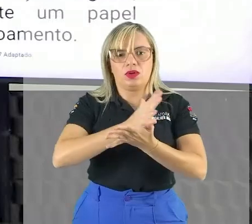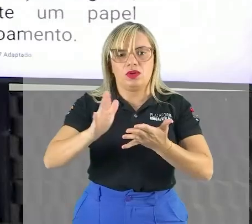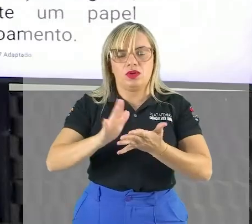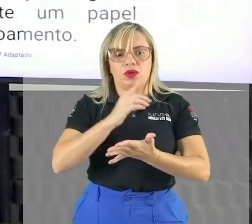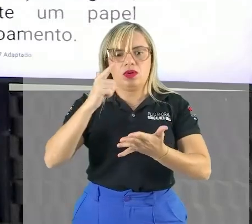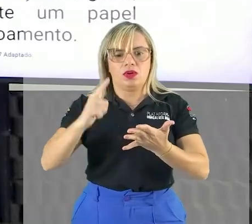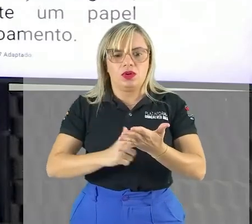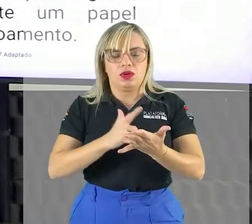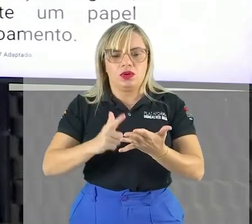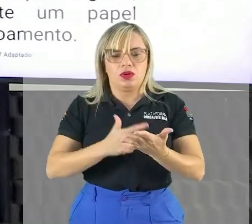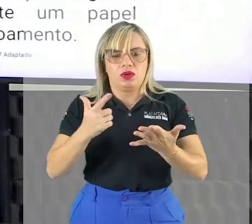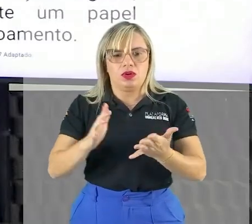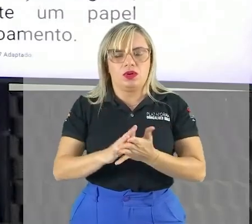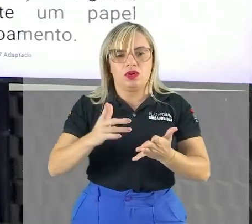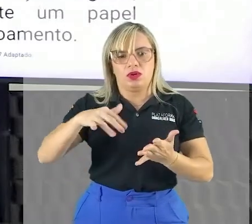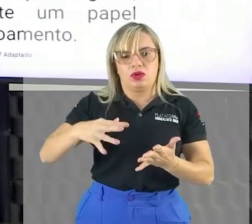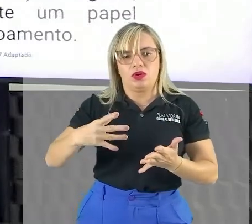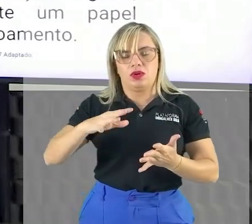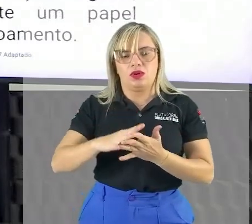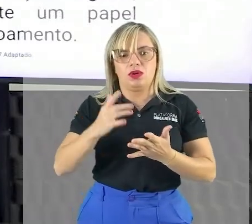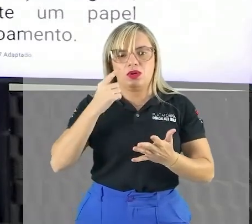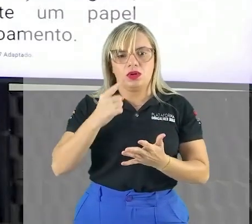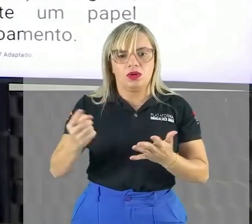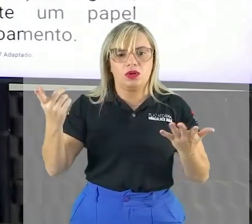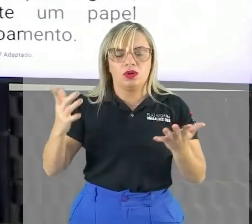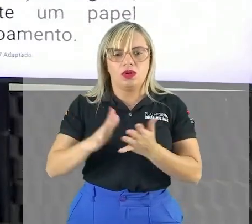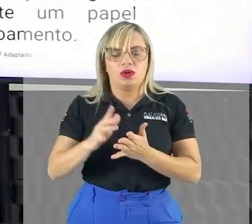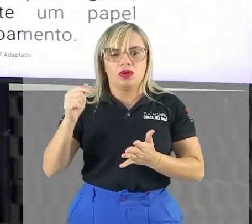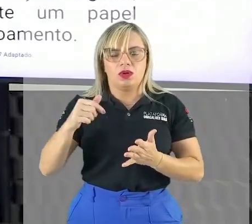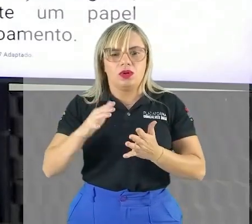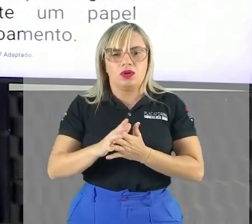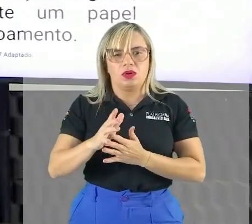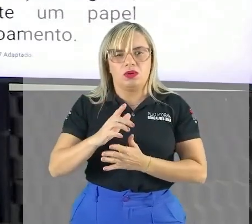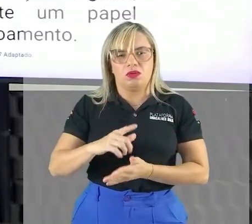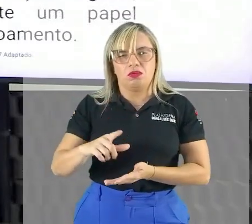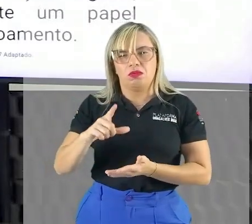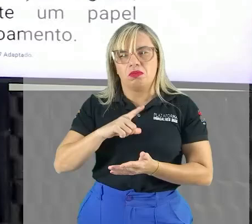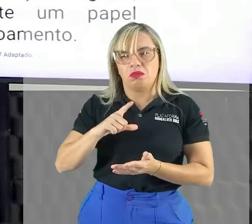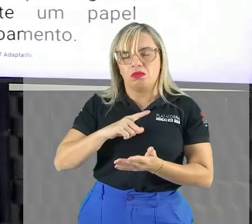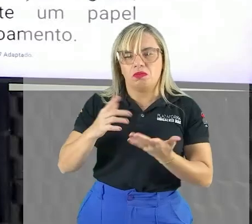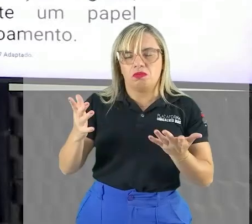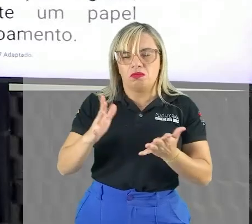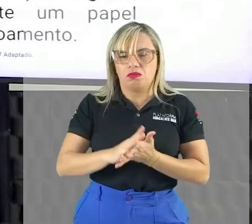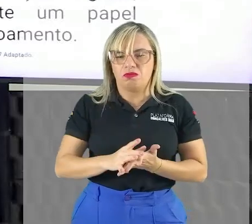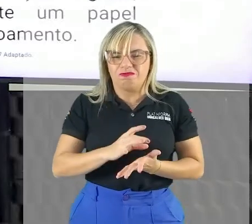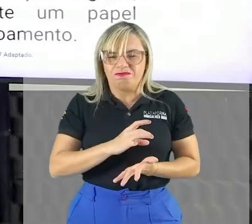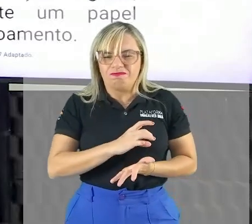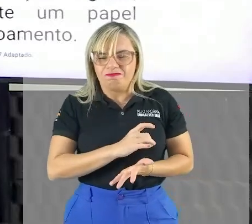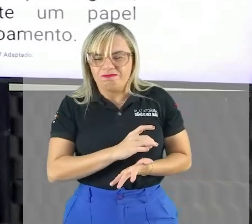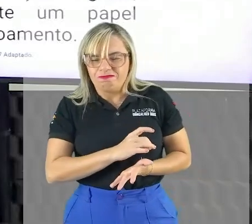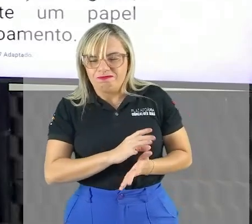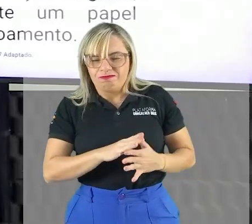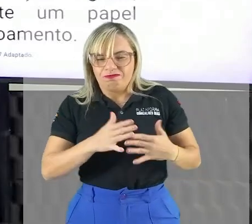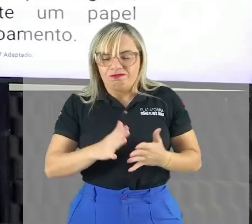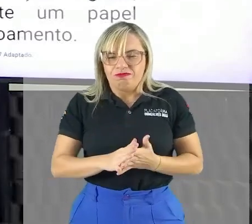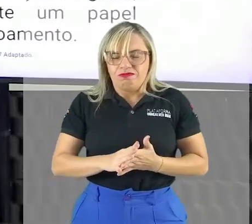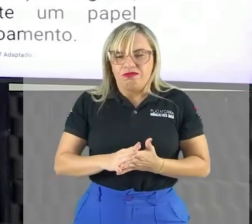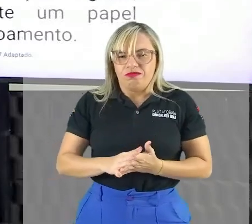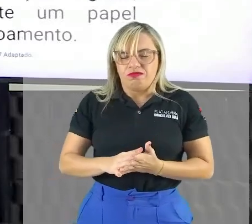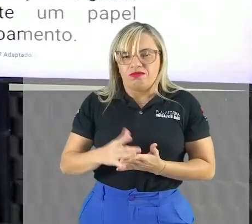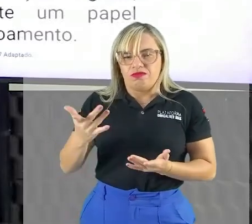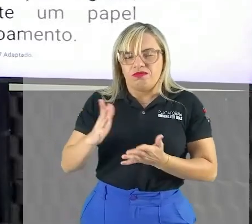trazer a jocosa alcunha de tenebroso, né, a Idade das Trevas, e que de fato